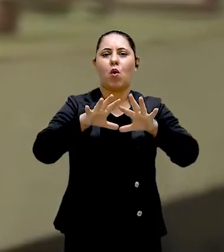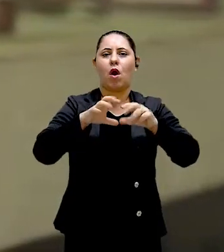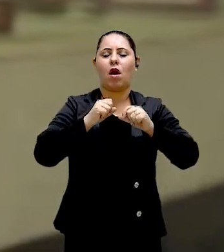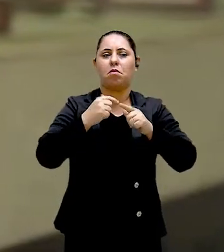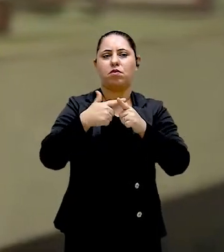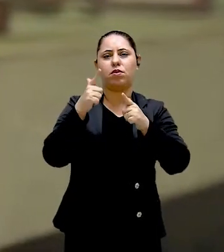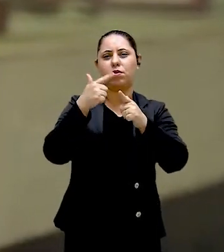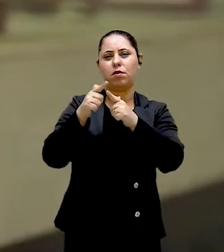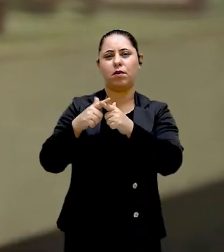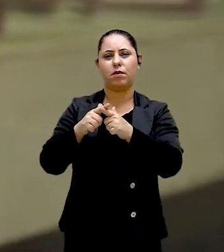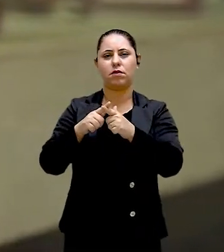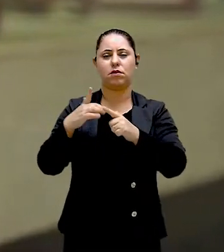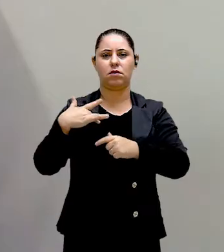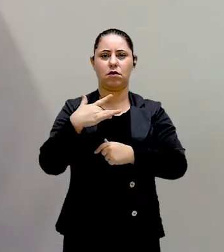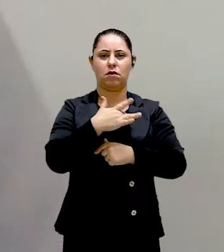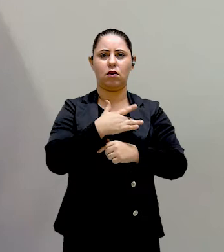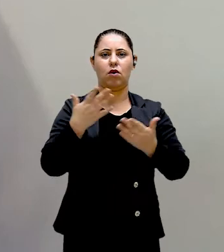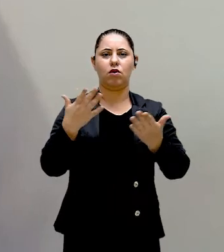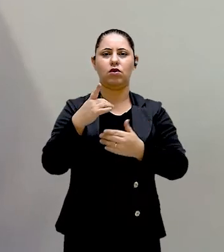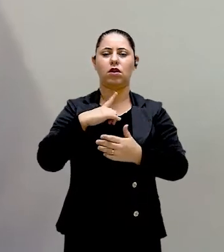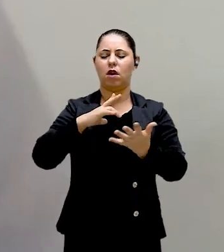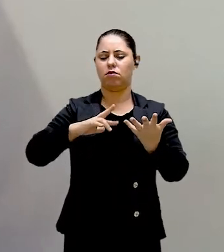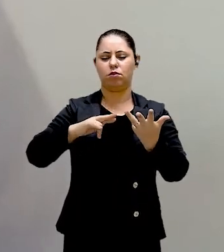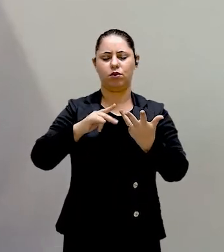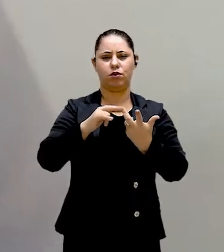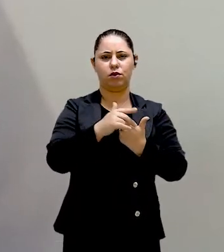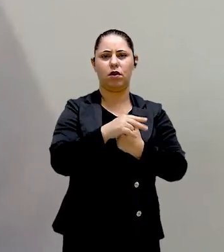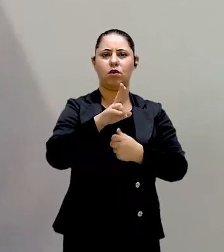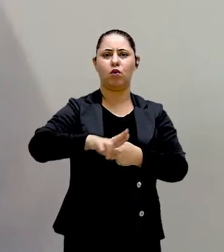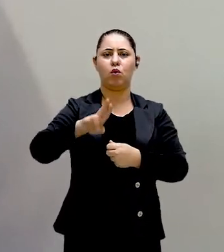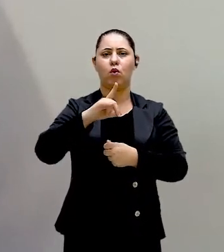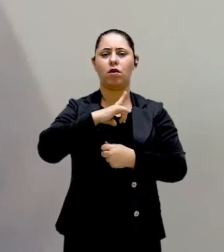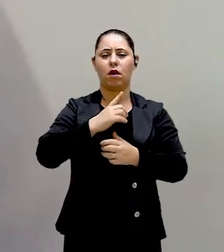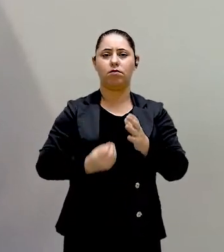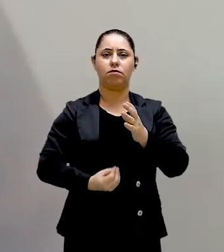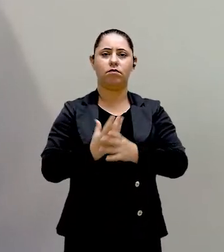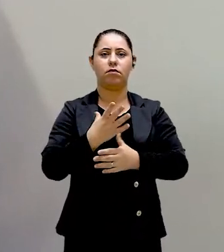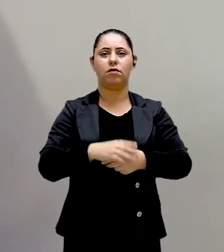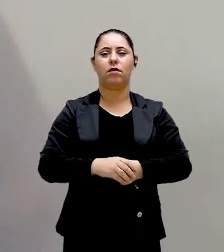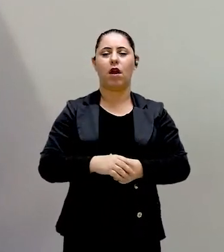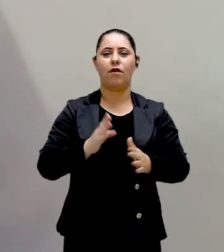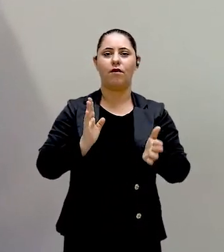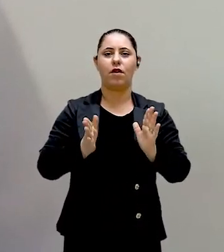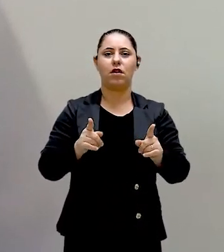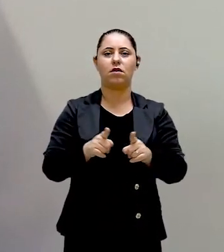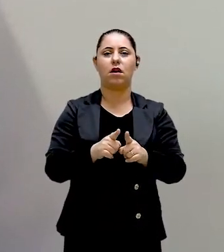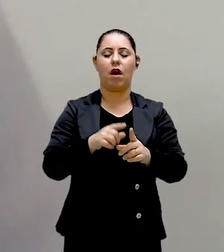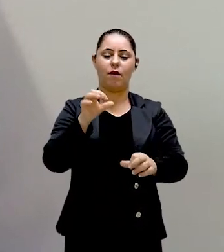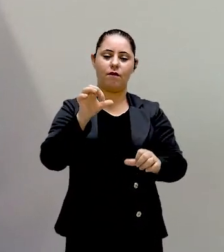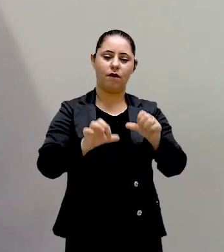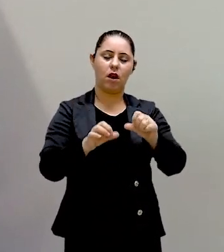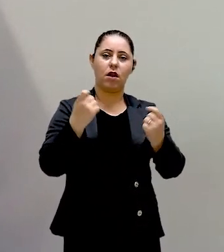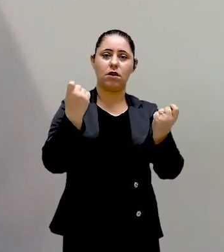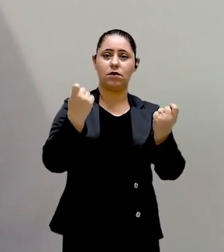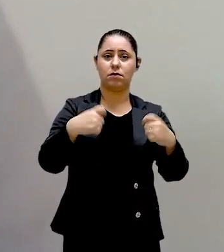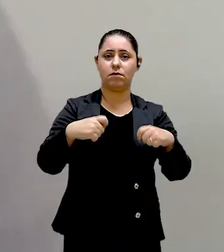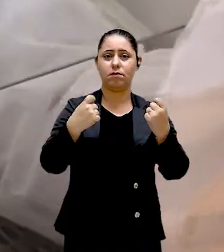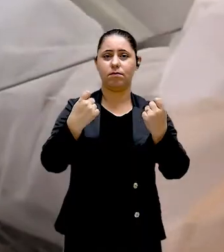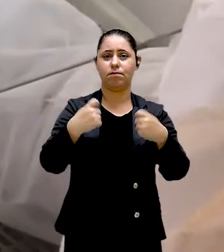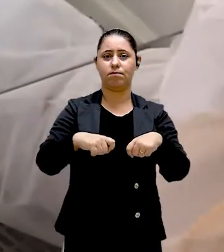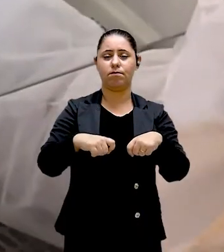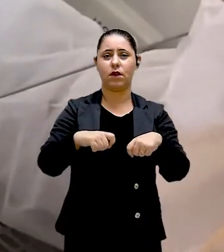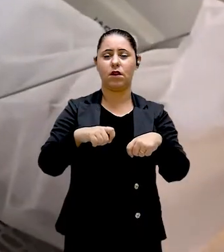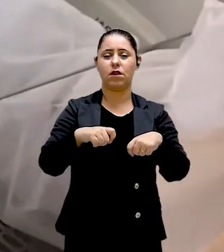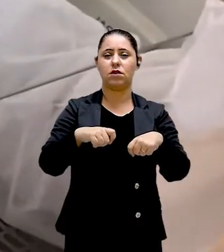em dia, com os métodos alternativos que existem, validados, avaliar a toxicidade dos